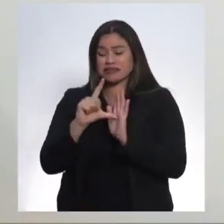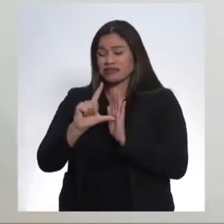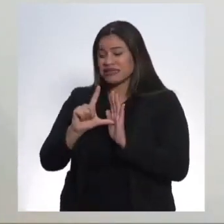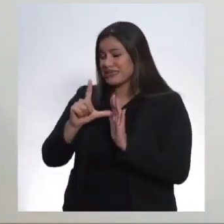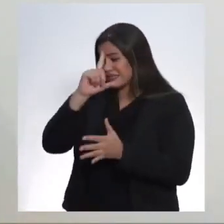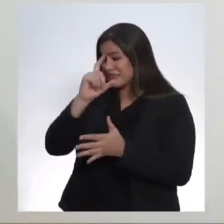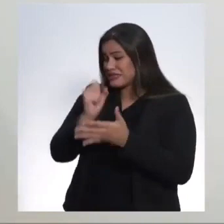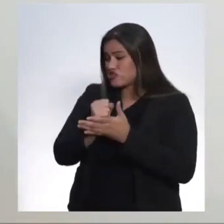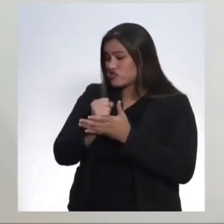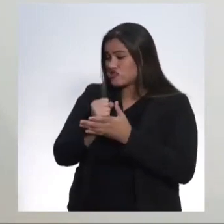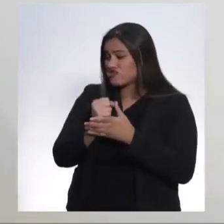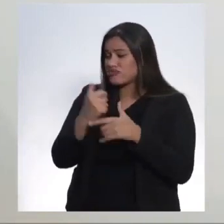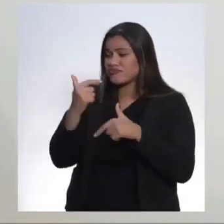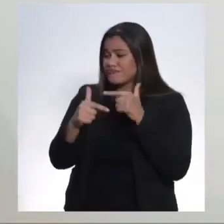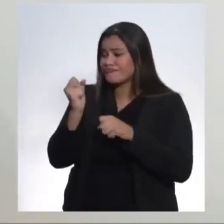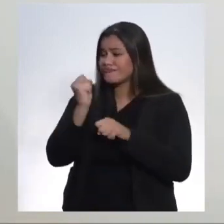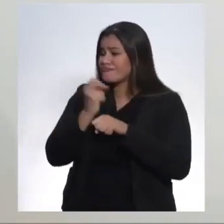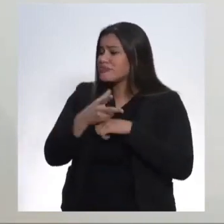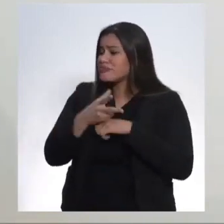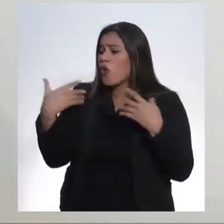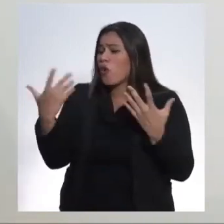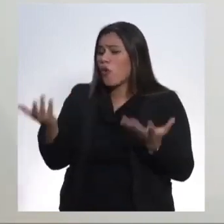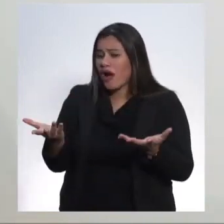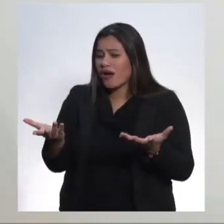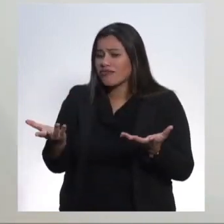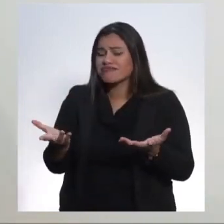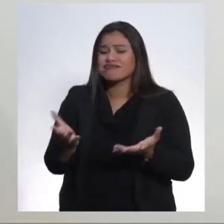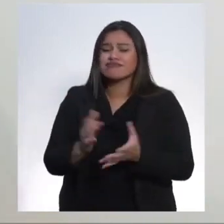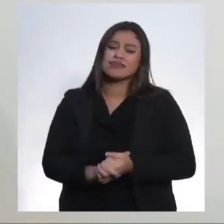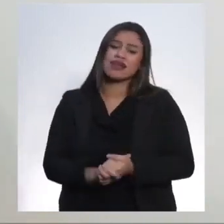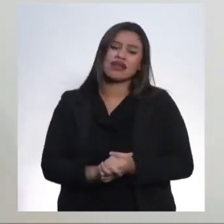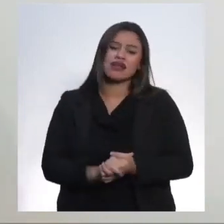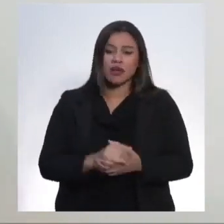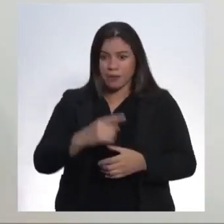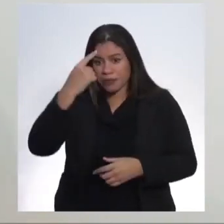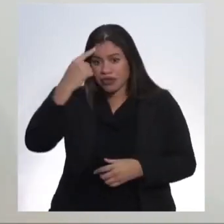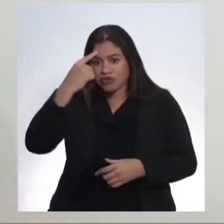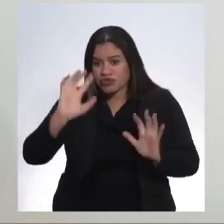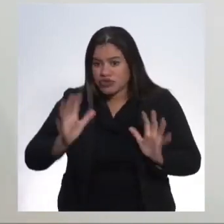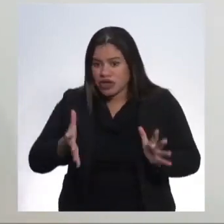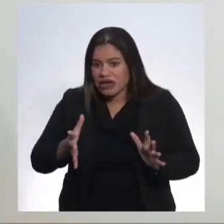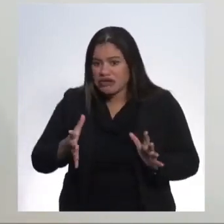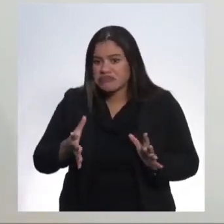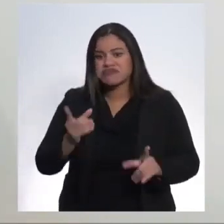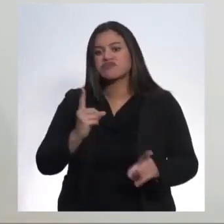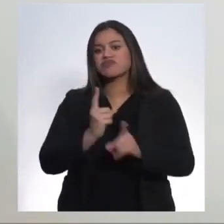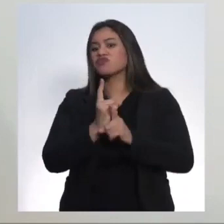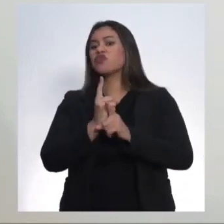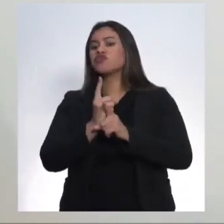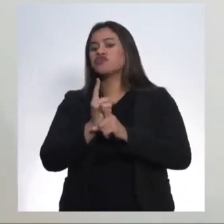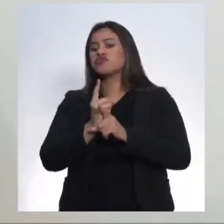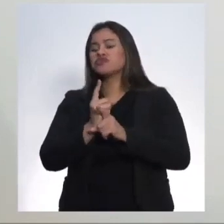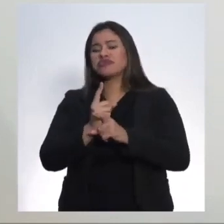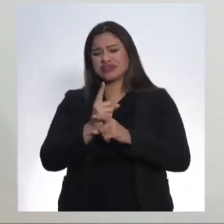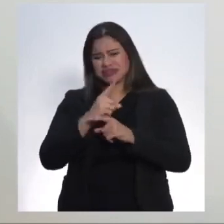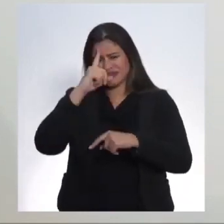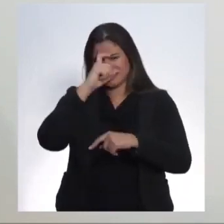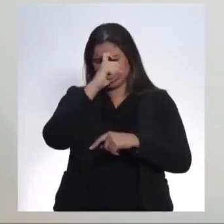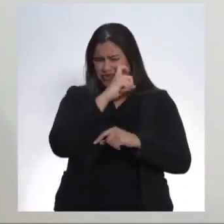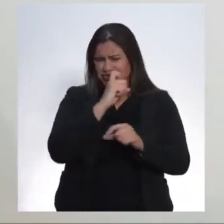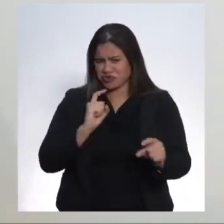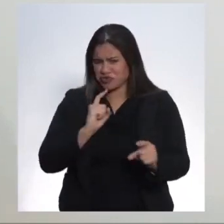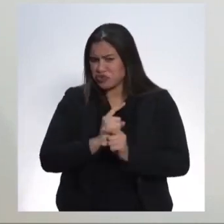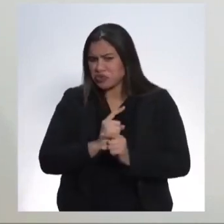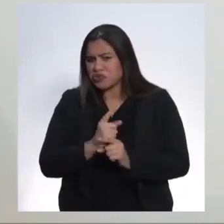profissional. Pensou em alguém já? É difícil achar alguém nessa etapa com dificuldade para pensar na escolha profissional no final do